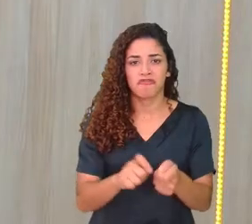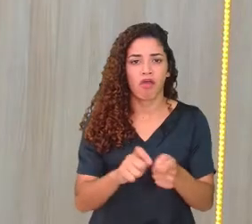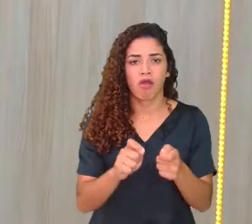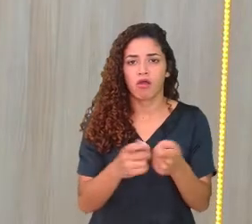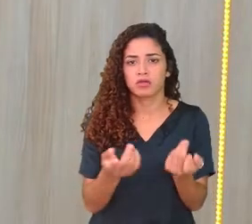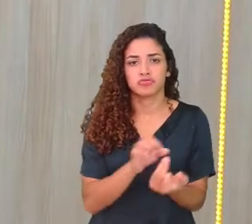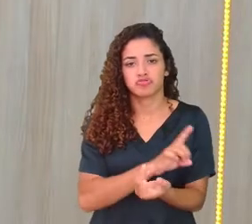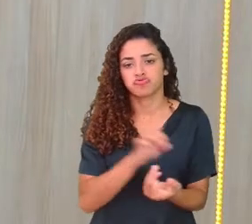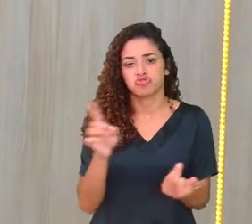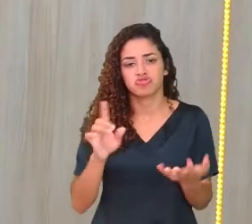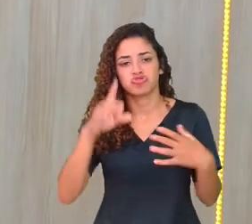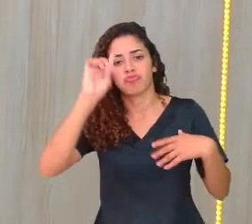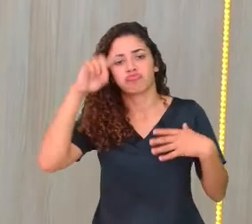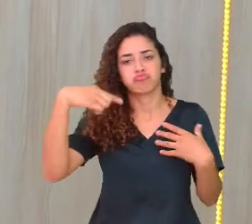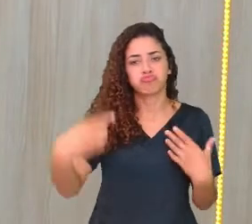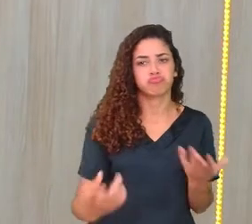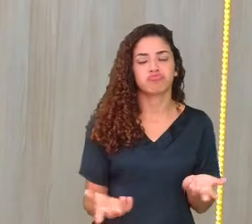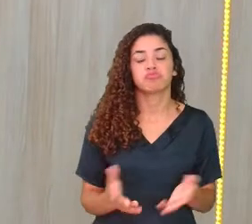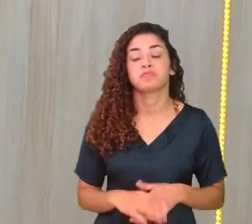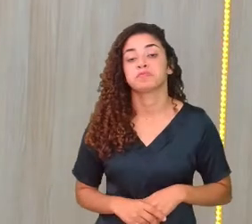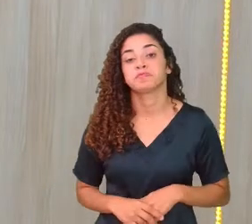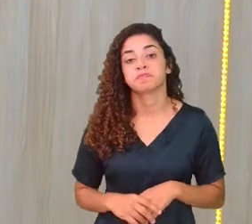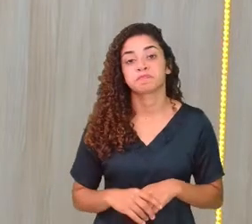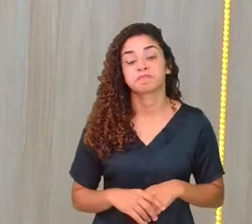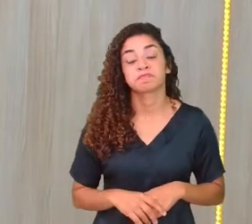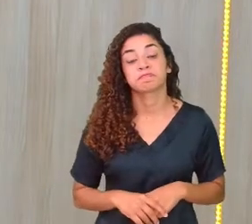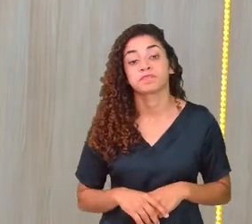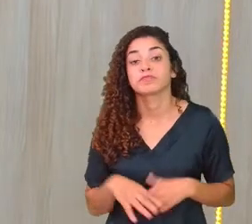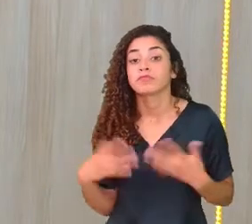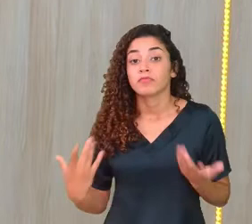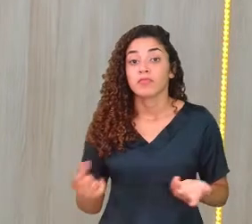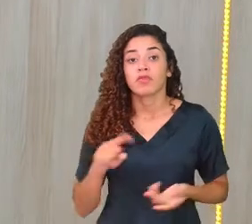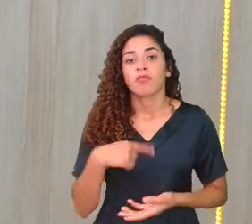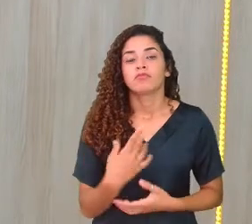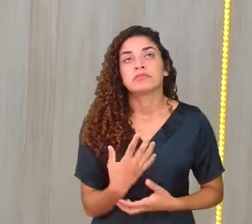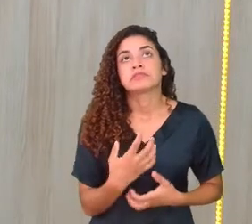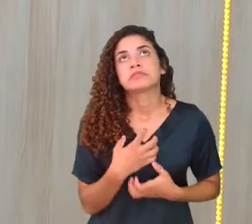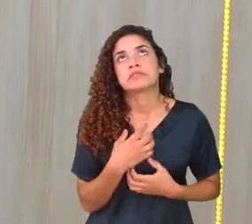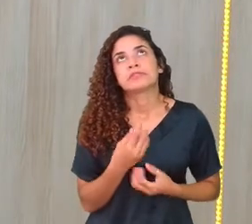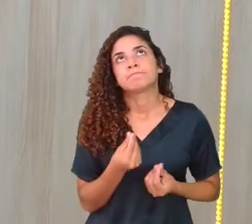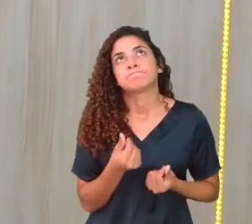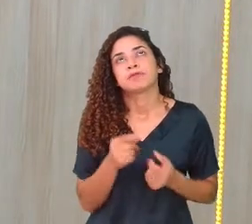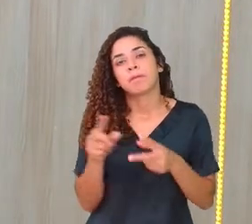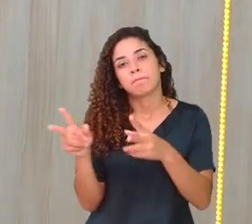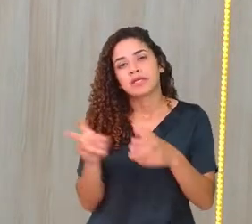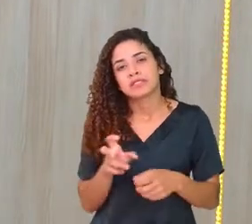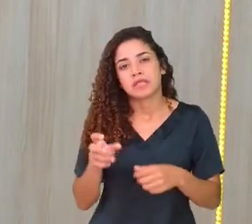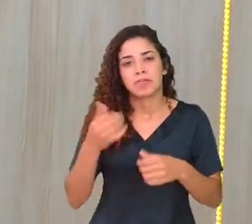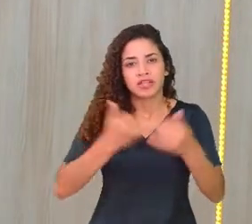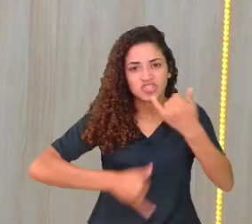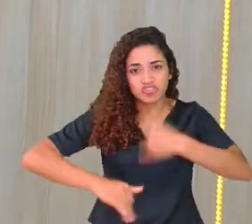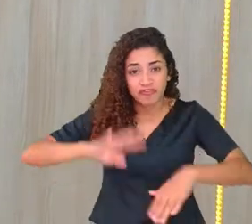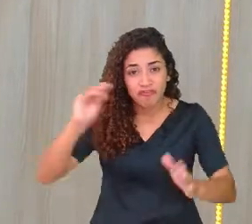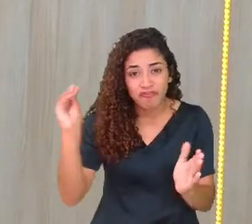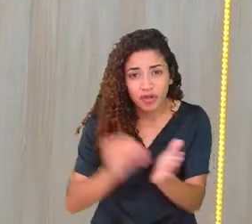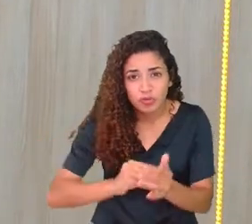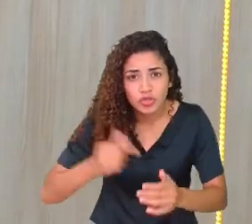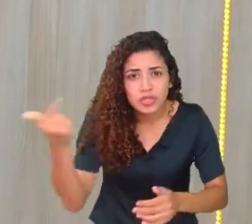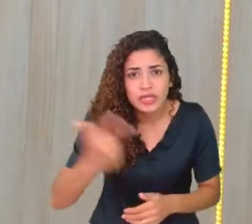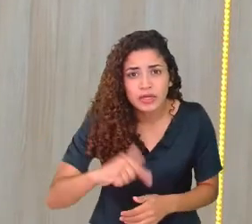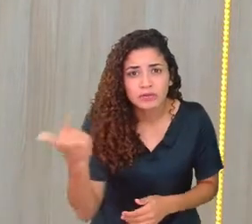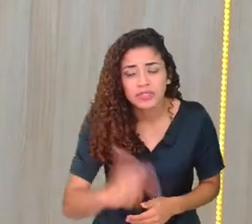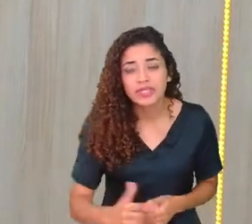nosso cotidiano, no nosso dia a dia. Quando nós sentimos que não temos energia, que faltou a energia,